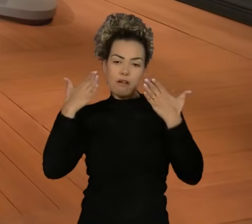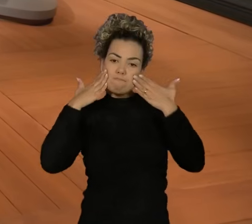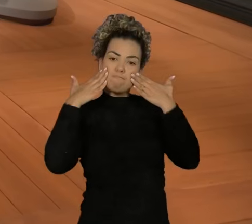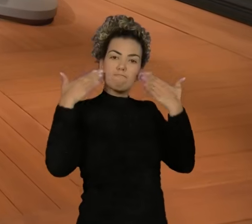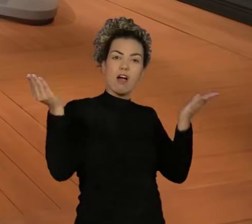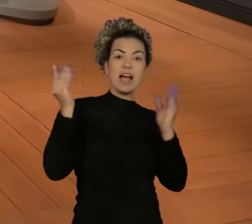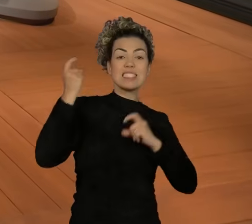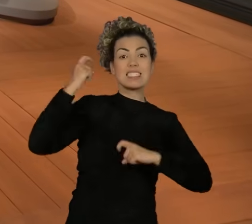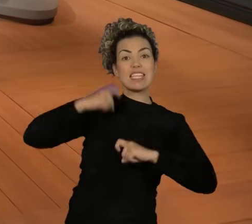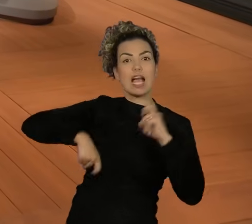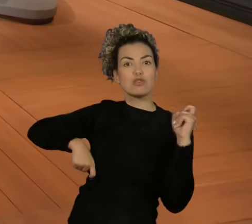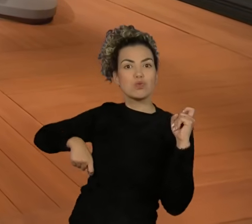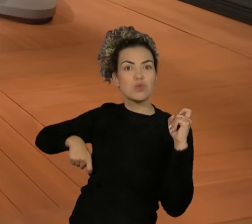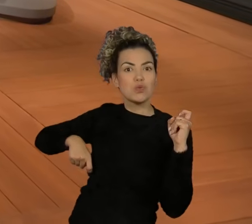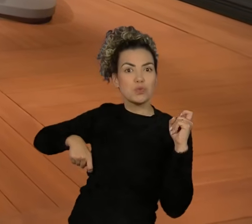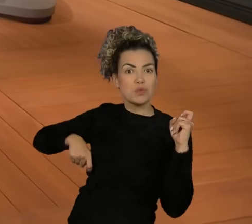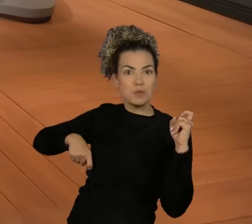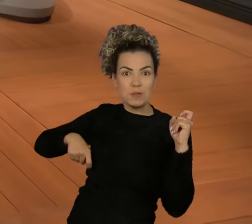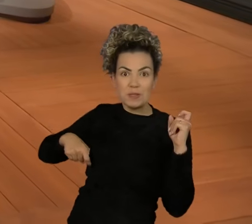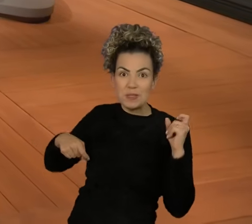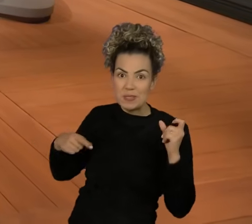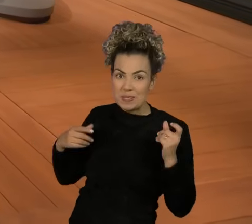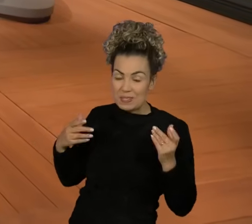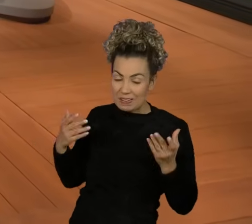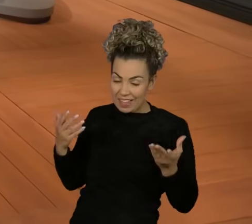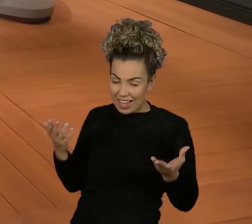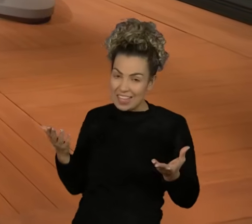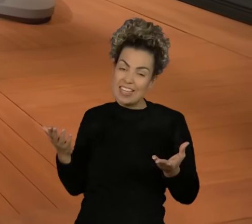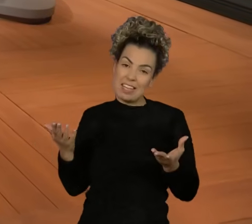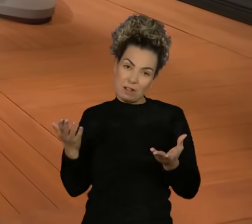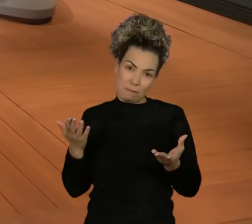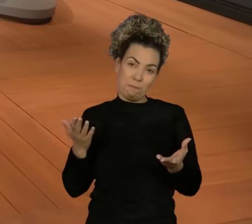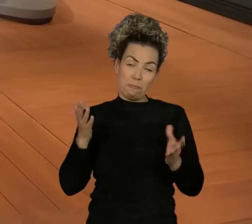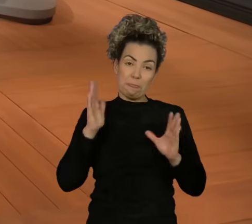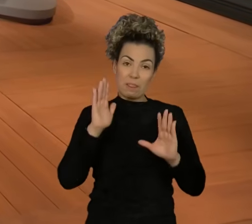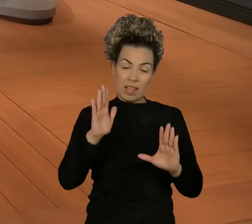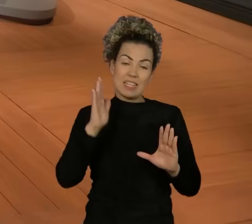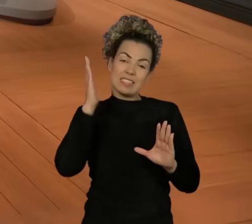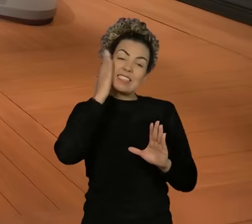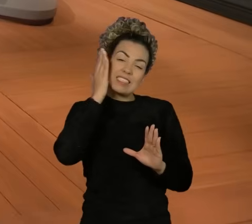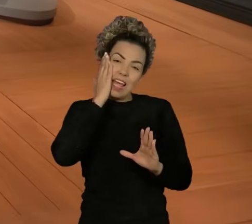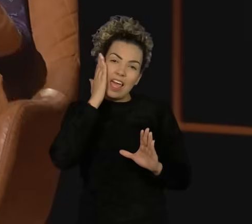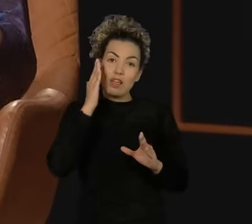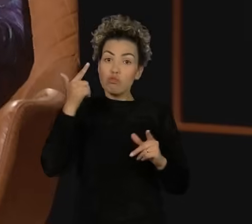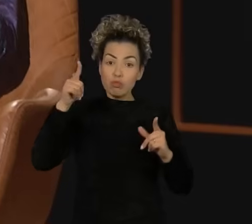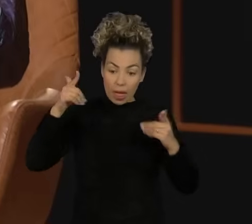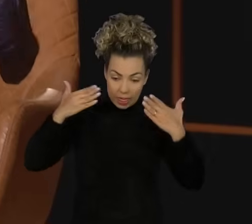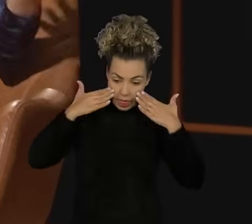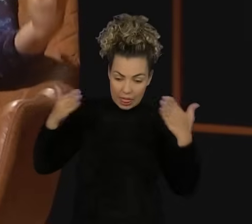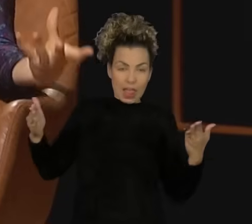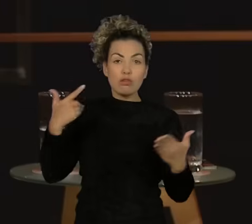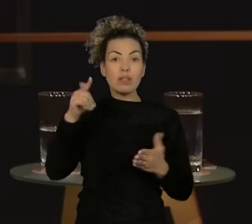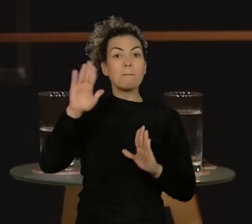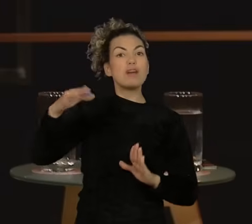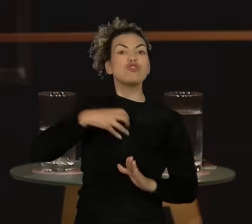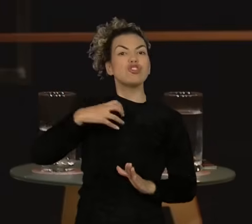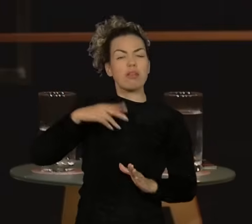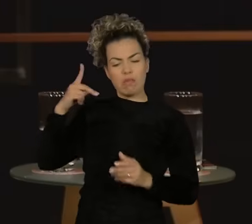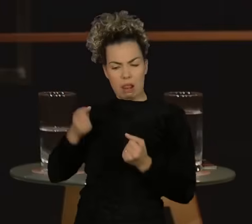Boca. Então, assim, por mais que não tivesse nada de explicar, o linguajar dela era uma